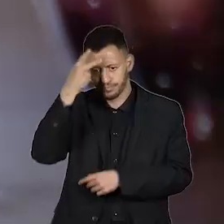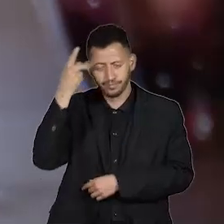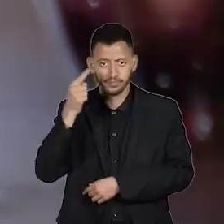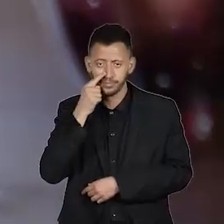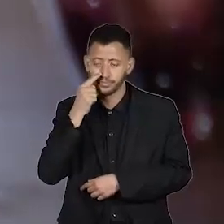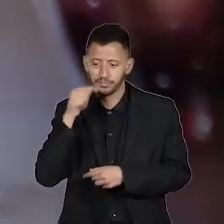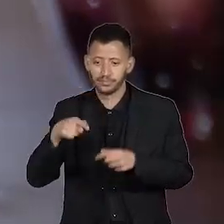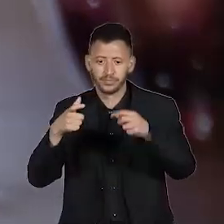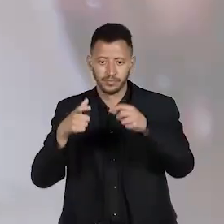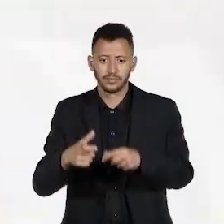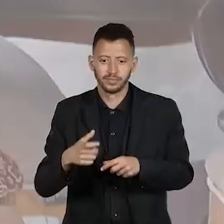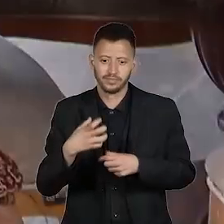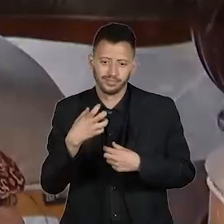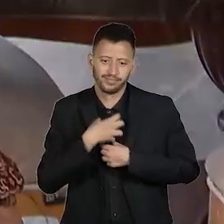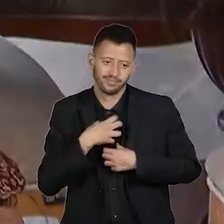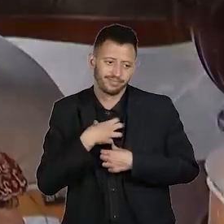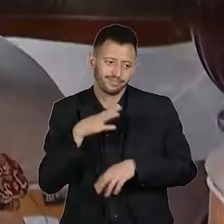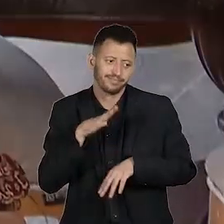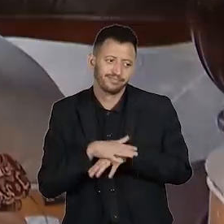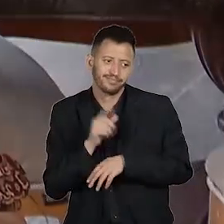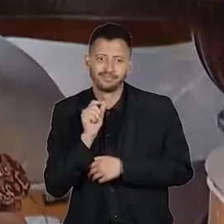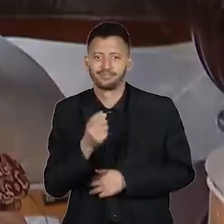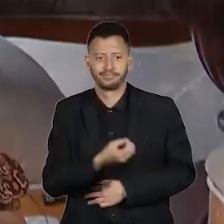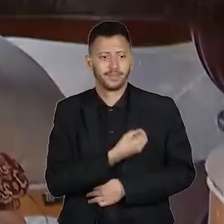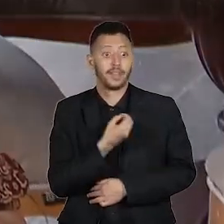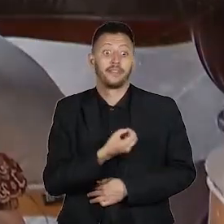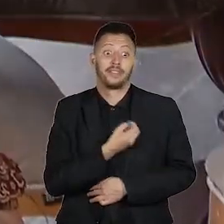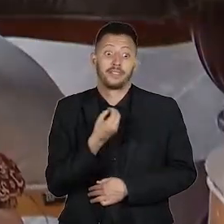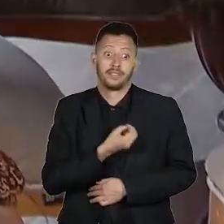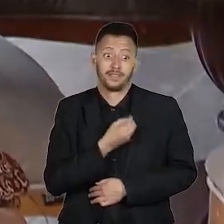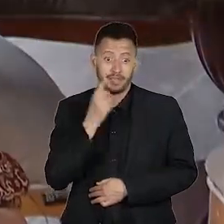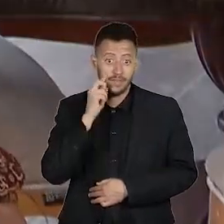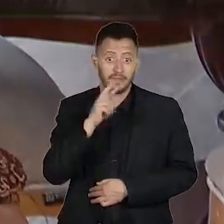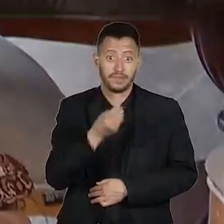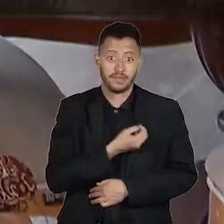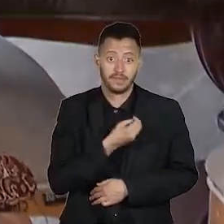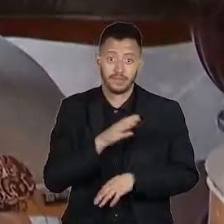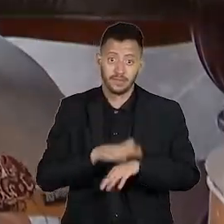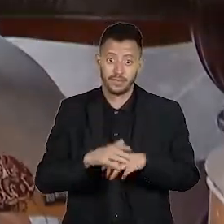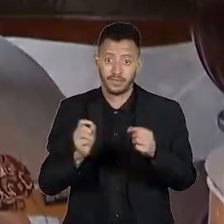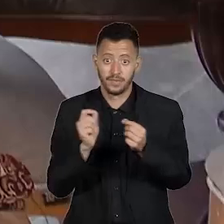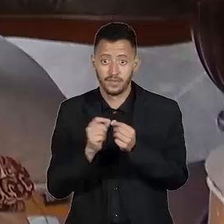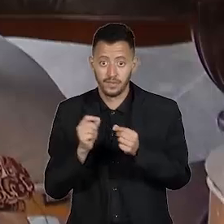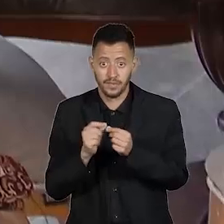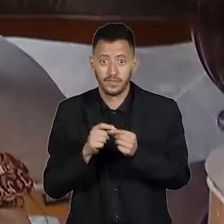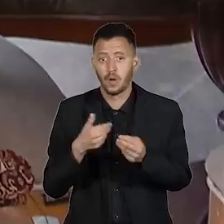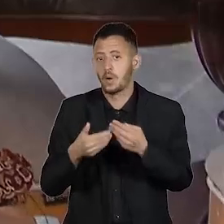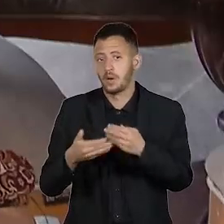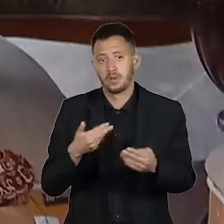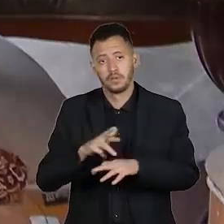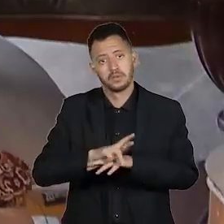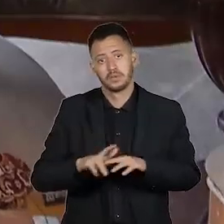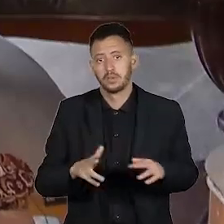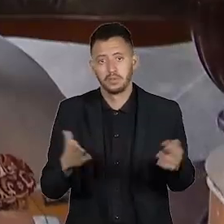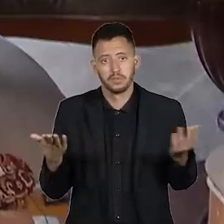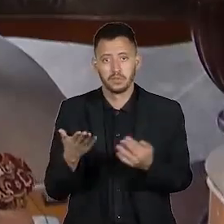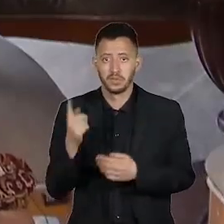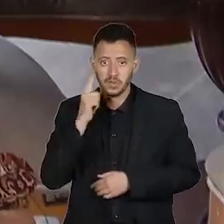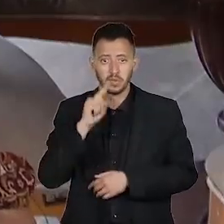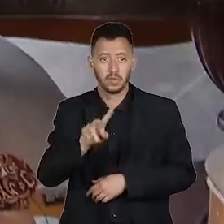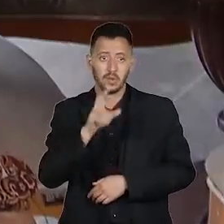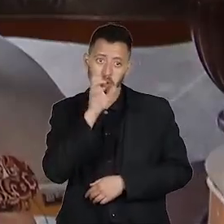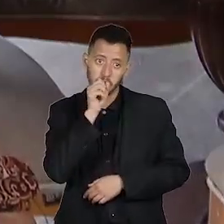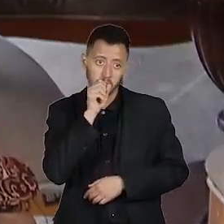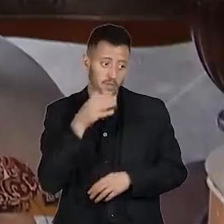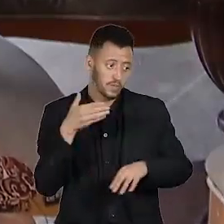como biscoiteira no local. A gente sente mais viva, né? Saber que ainda está fazendo qualquer coisa.